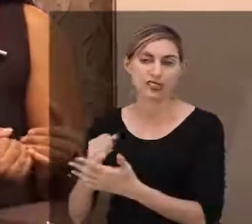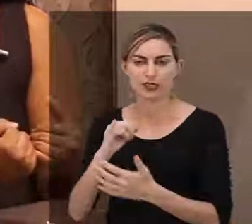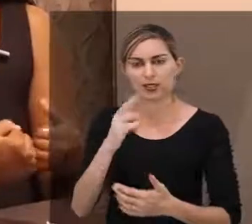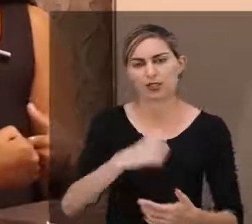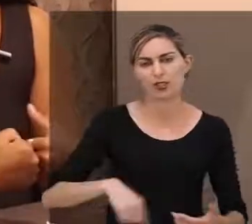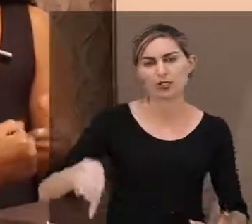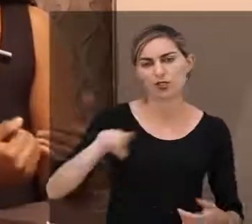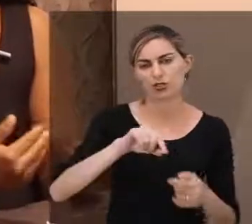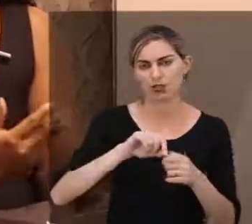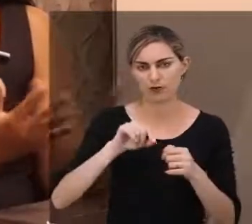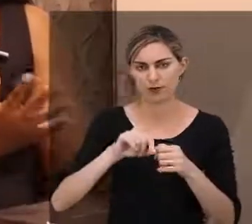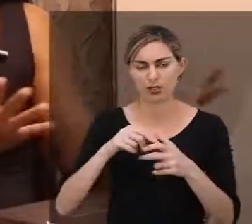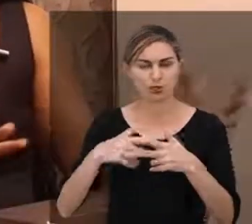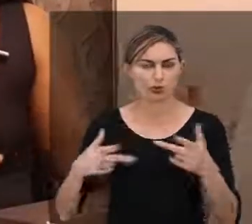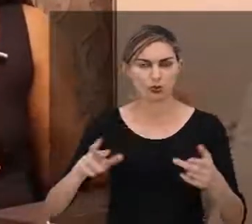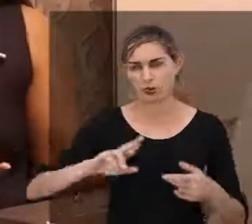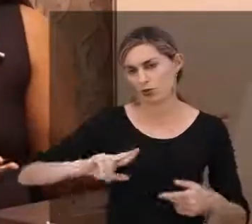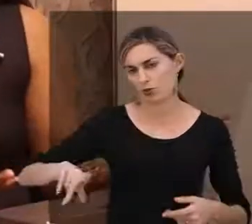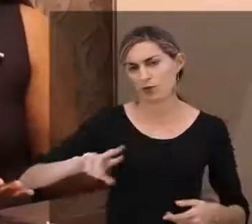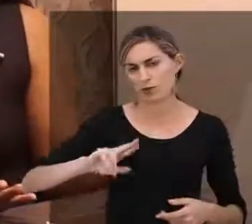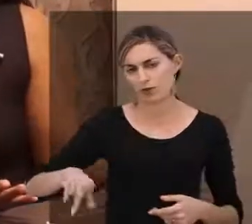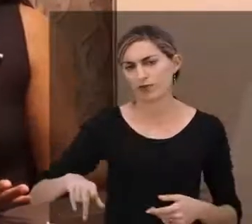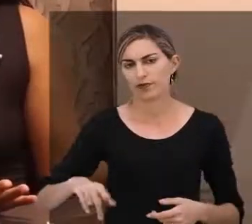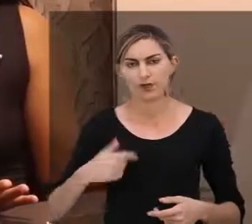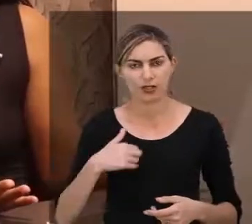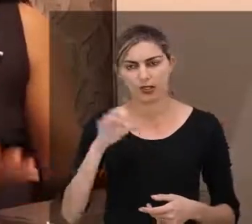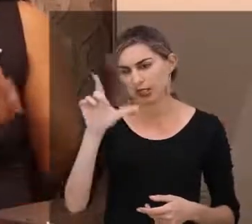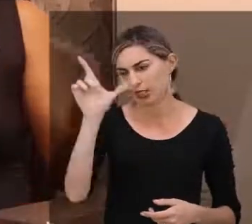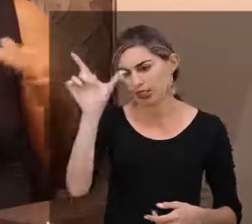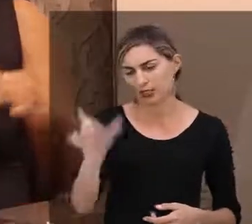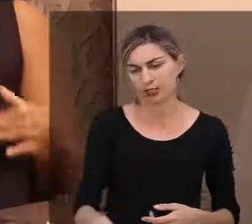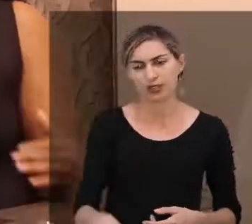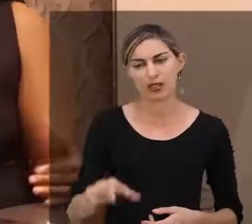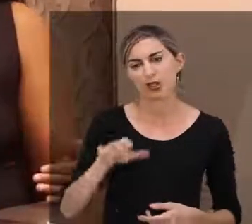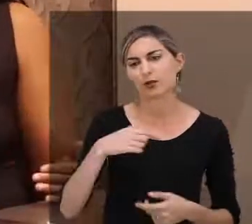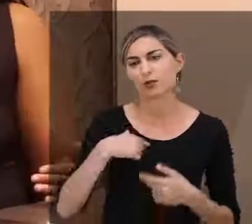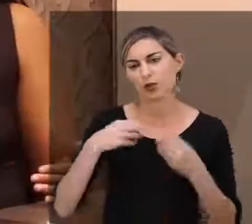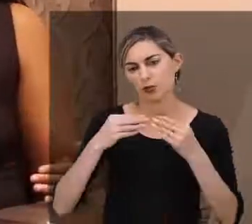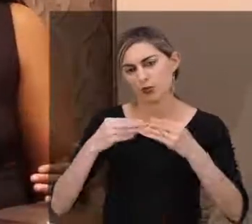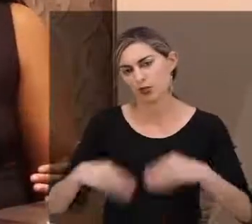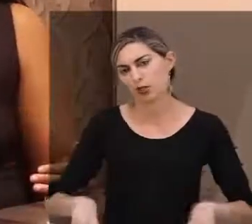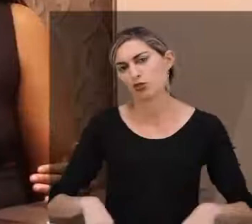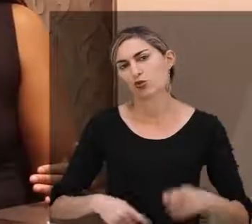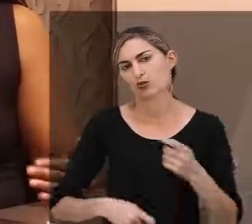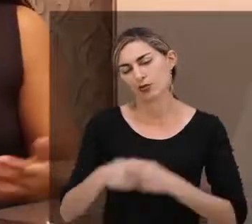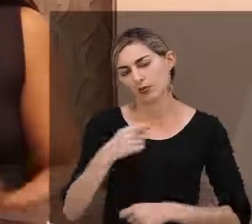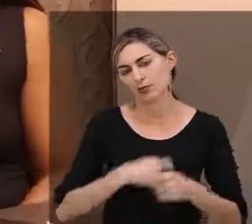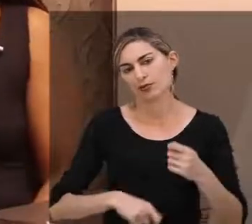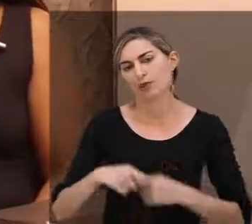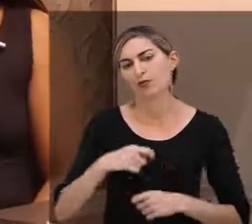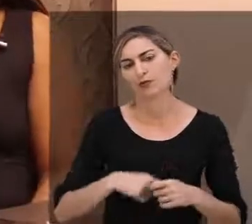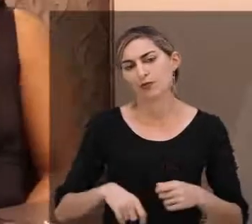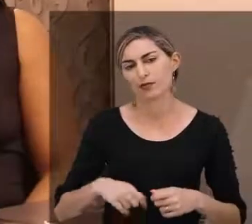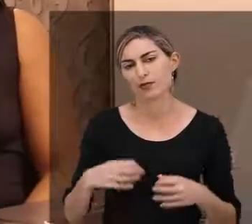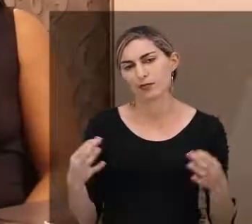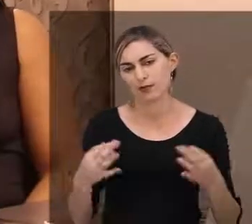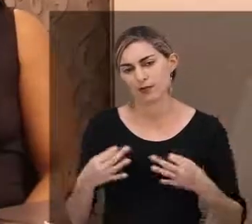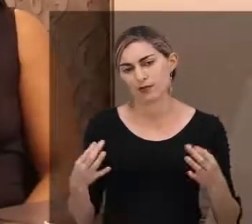gente faz uma coisa que não vá ser o que o cliente quer, pode dar prejuízo no negócio dele.